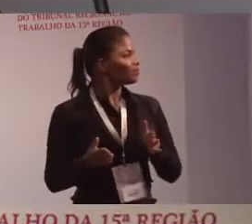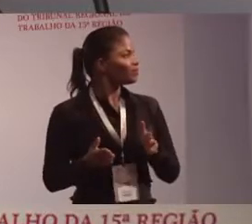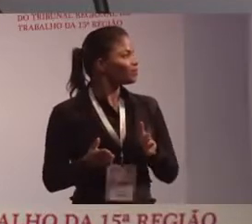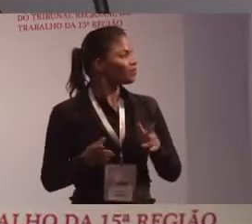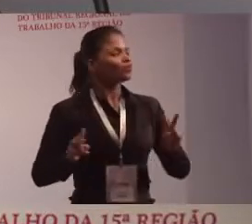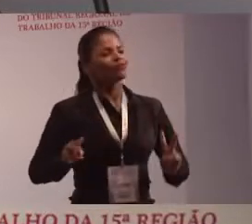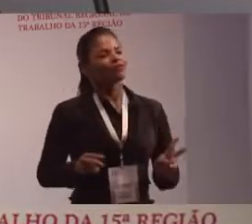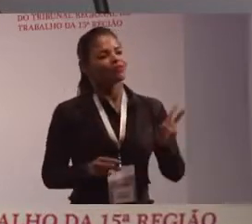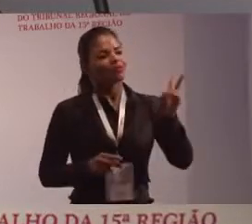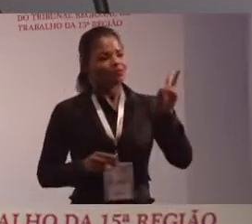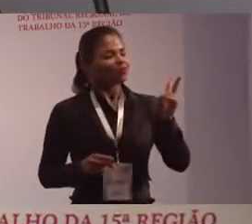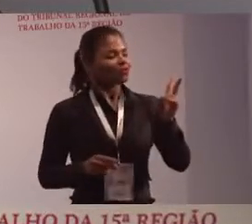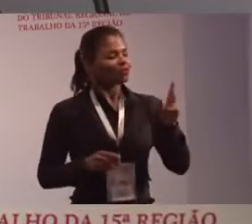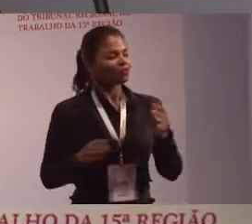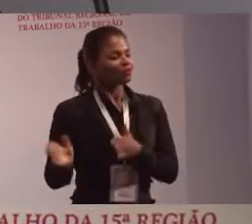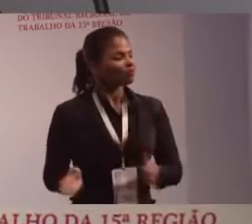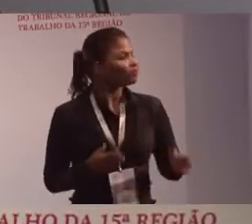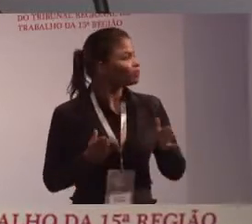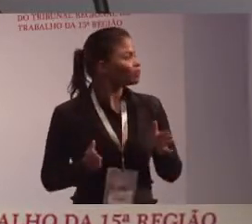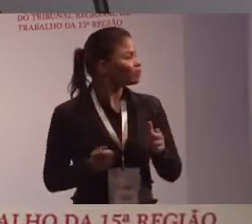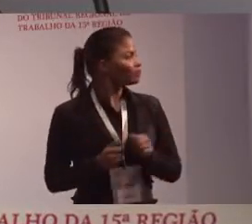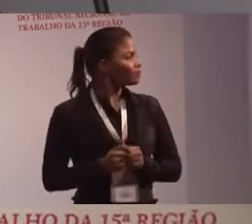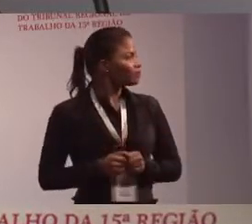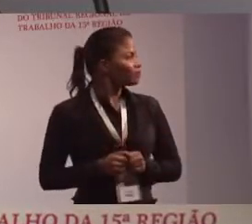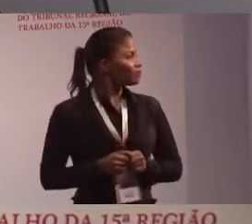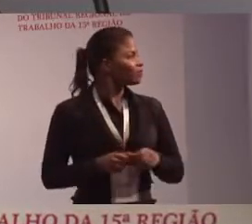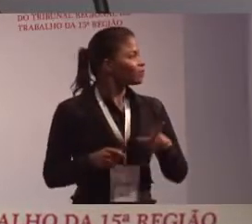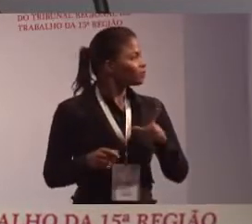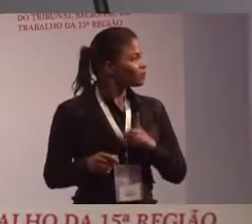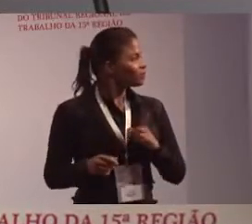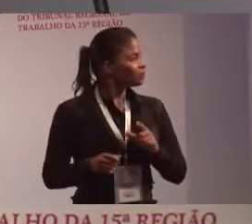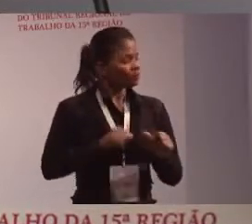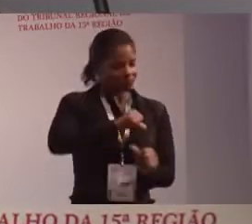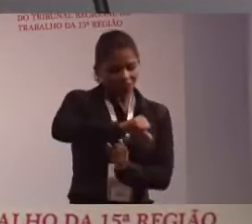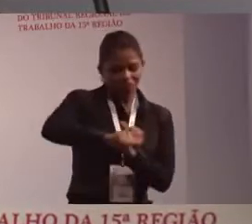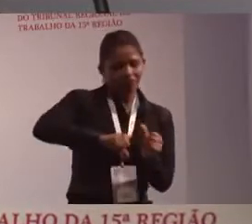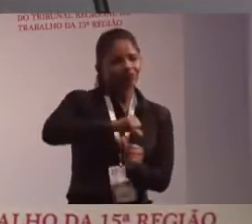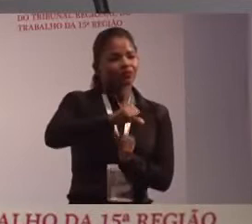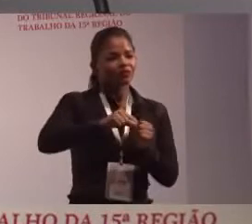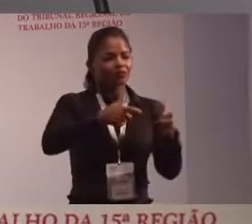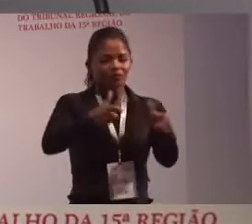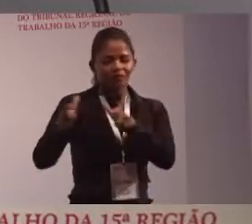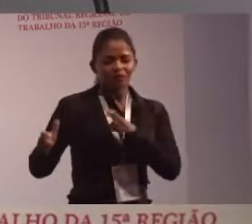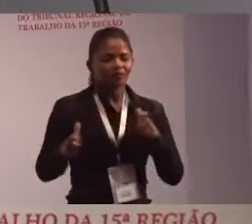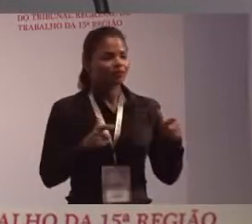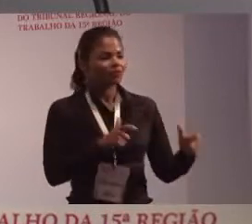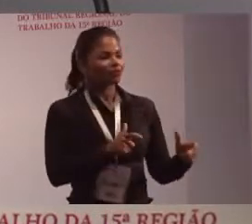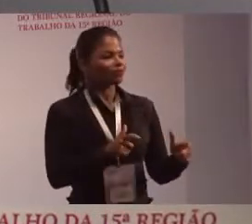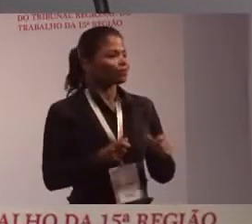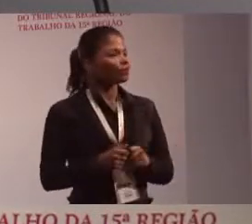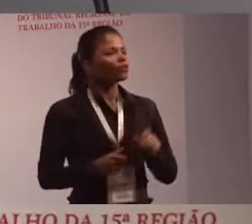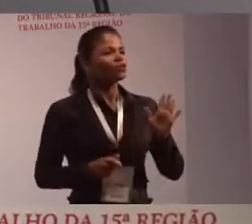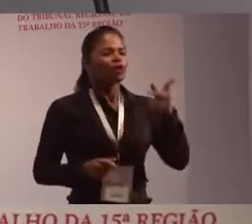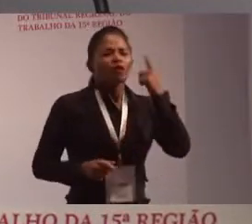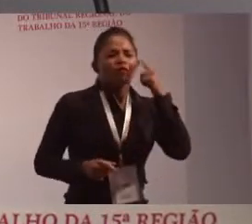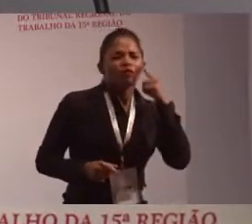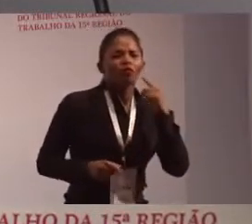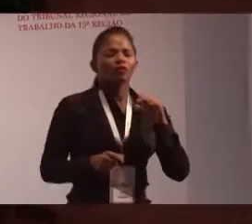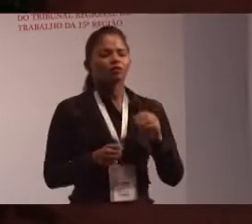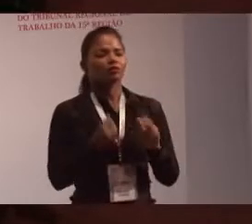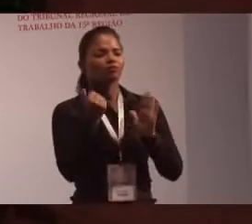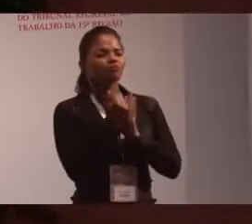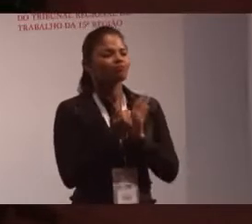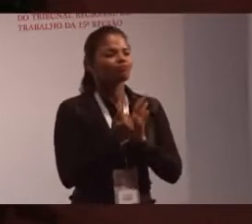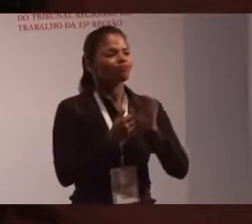de valor agregado do processo produtivo, que haverá, sim, uma mudança da localização. A gente já vê isso acontecendo desde a década de